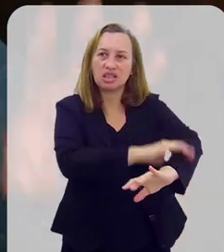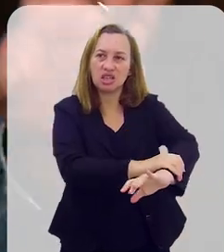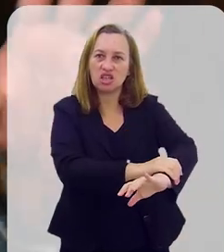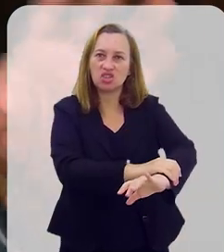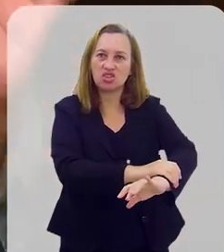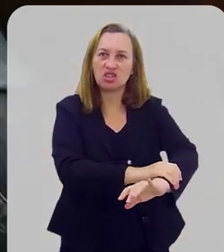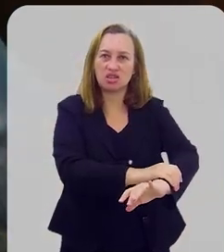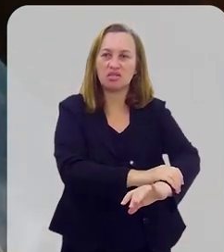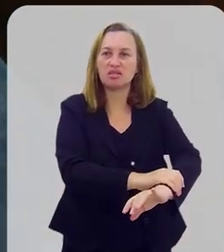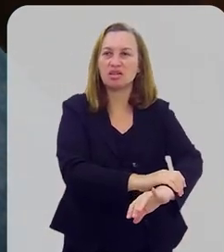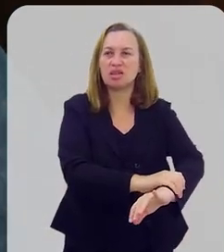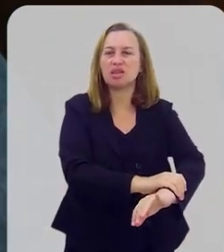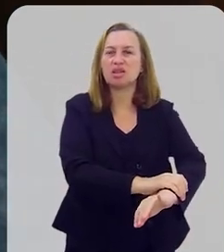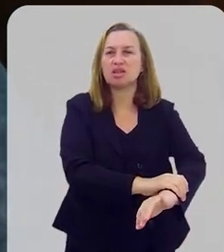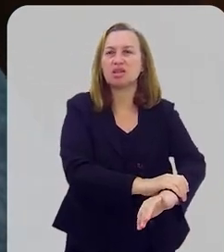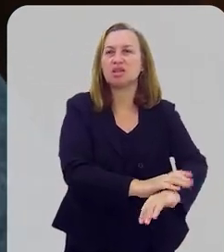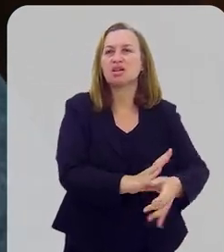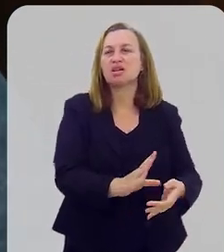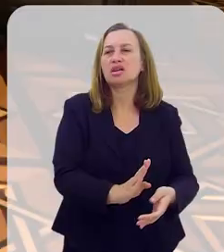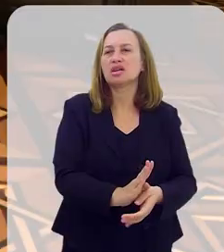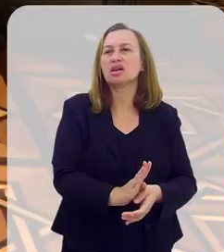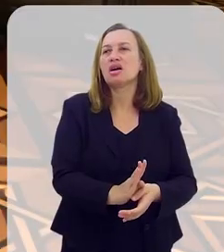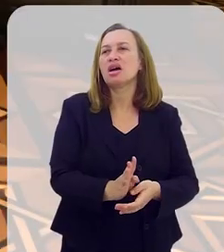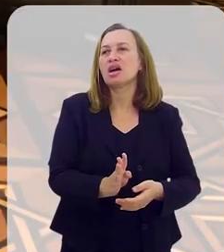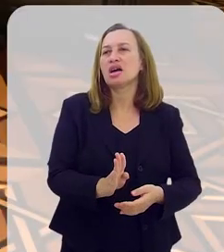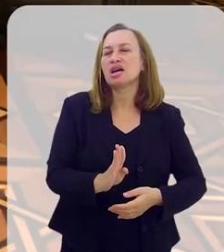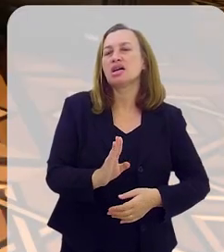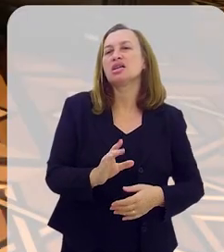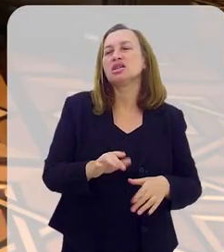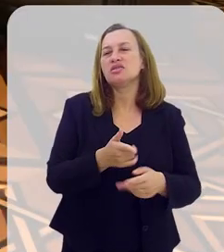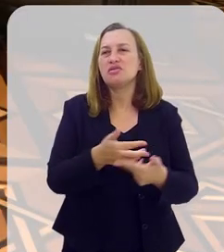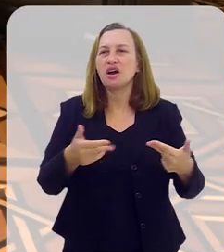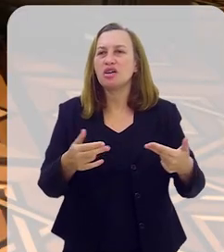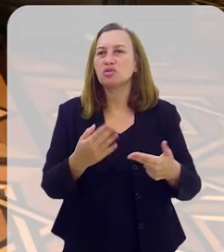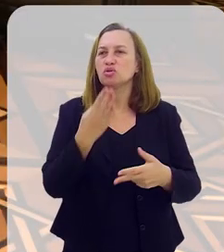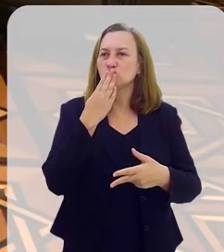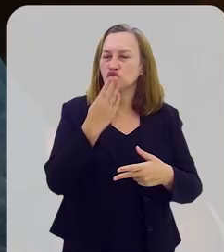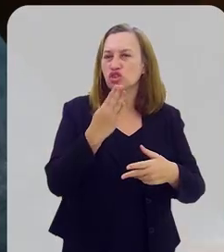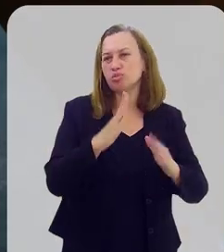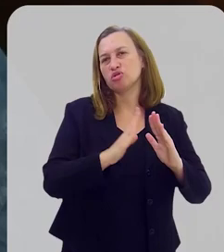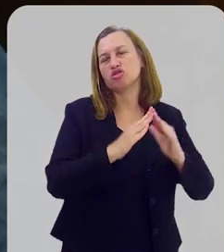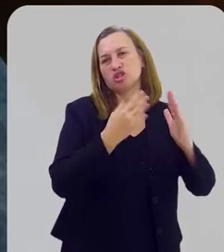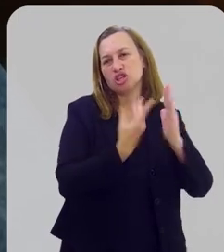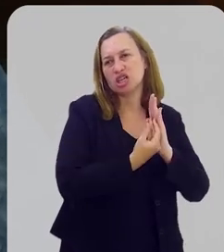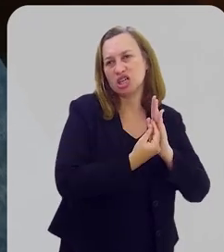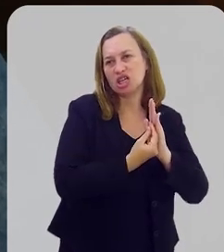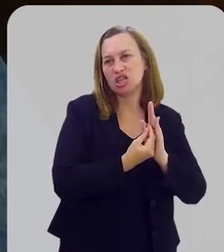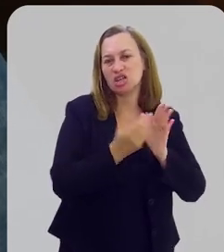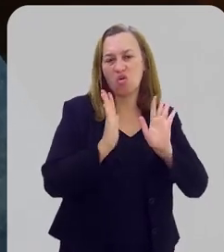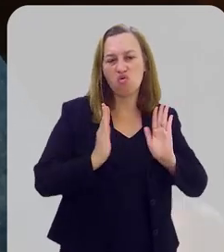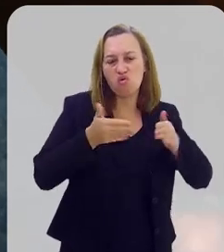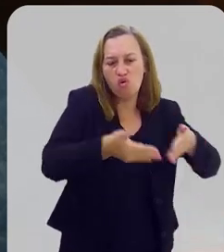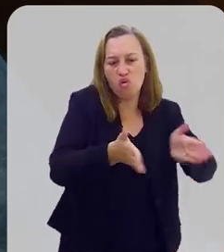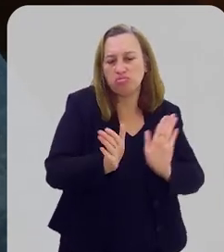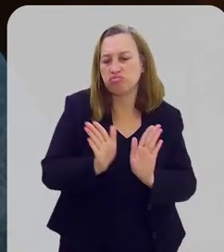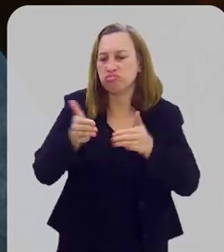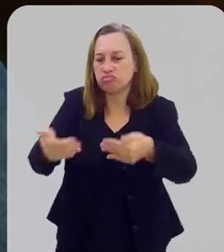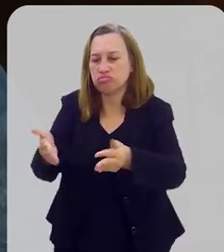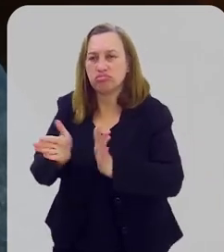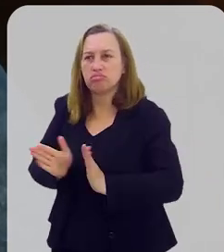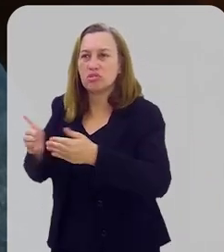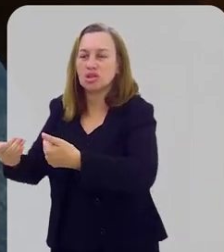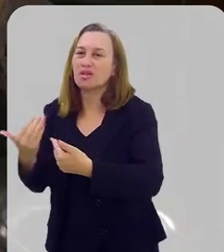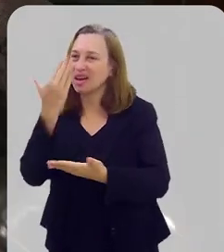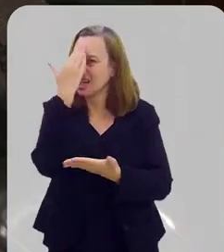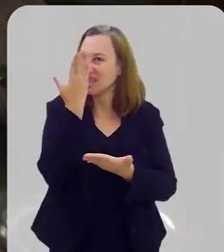acho que existe algumas áreas queal Assembleia de Deus isso existe algumas idas que são muito fechadas olos muito fechados a gente a gente